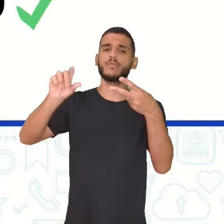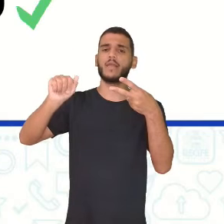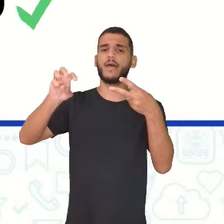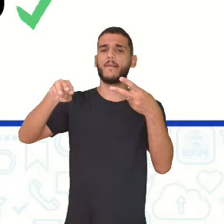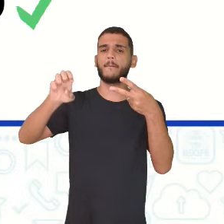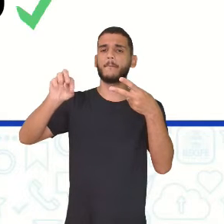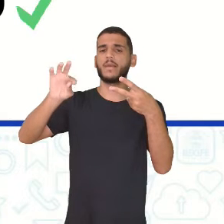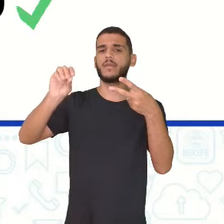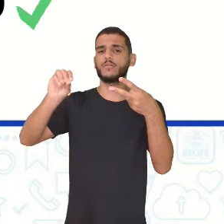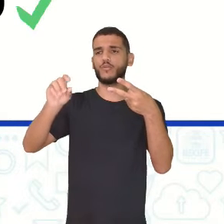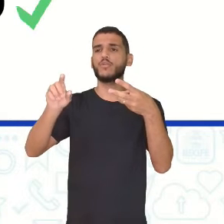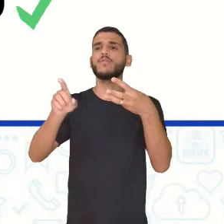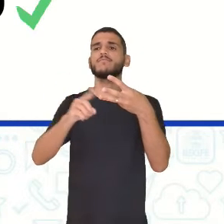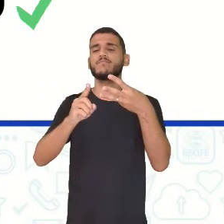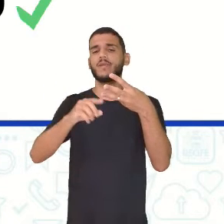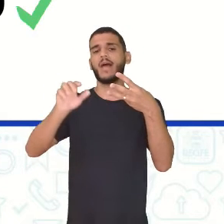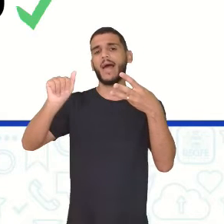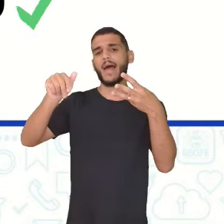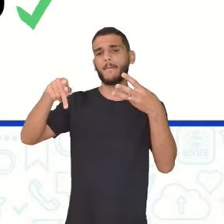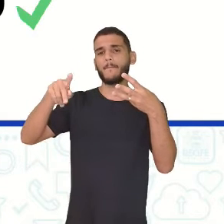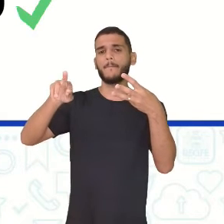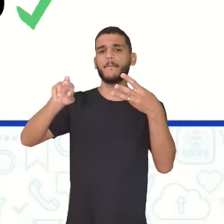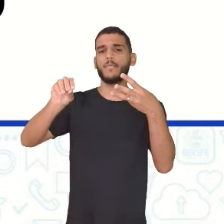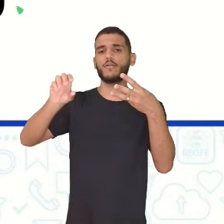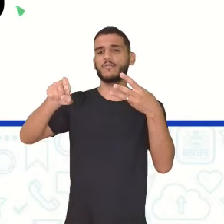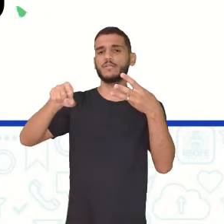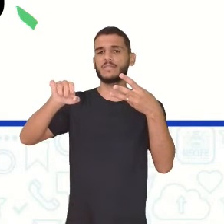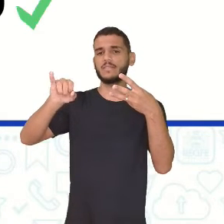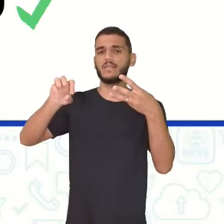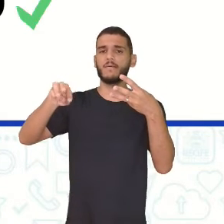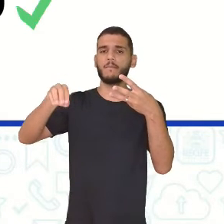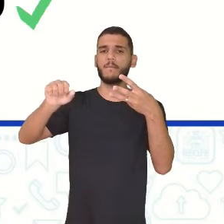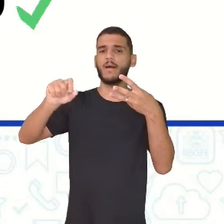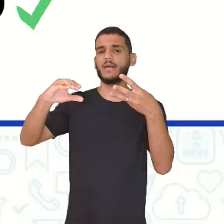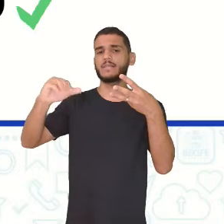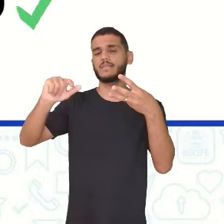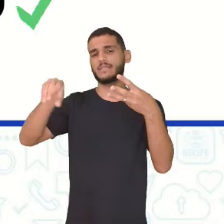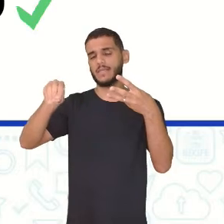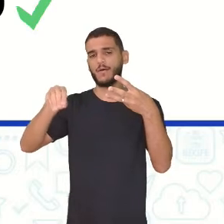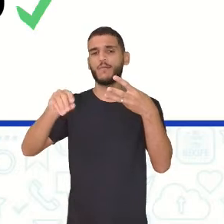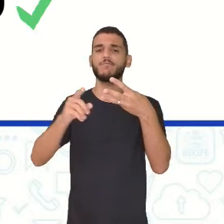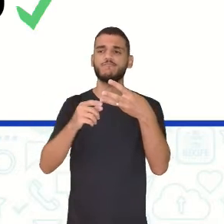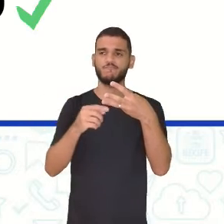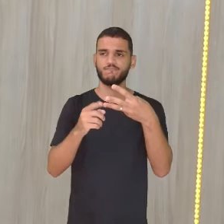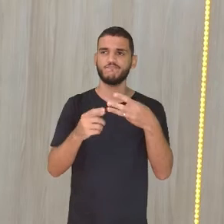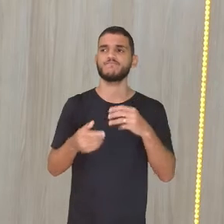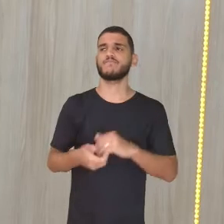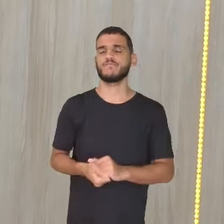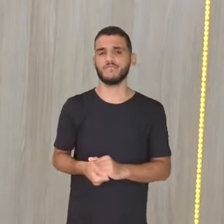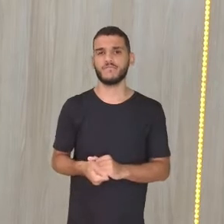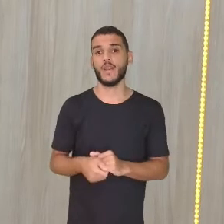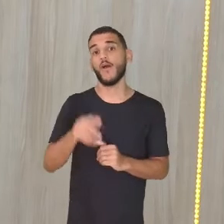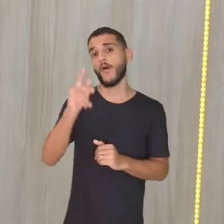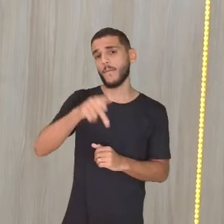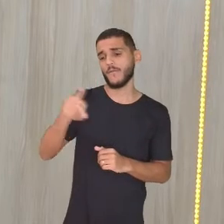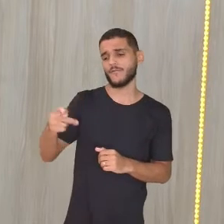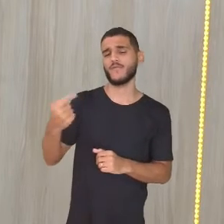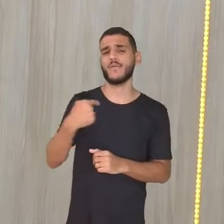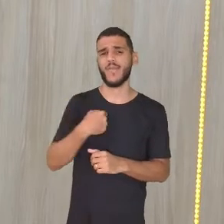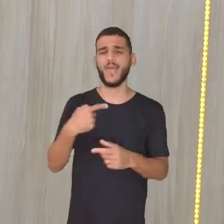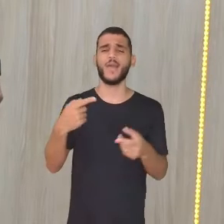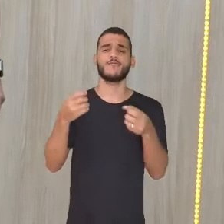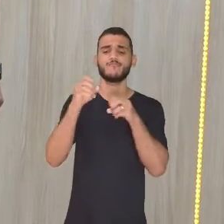exato, mas a gente vai chegar num número bastante próximo, certo? Ricardinho e eu, que a gente dá aula isso para